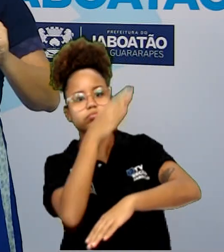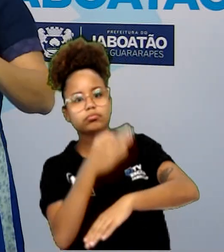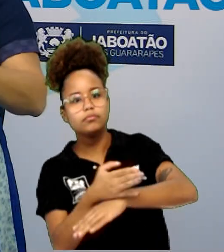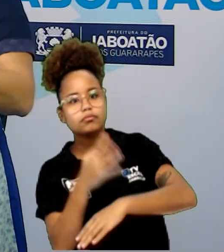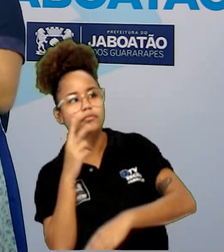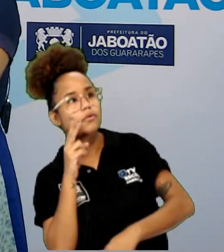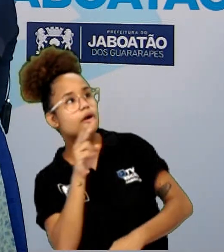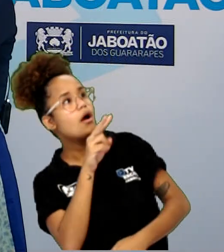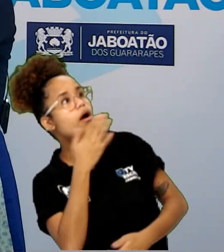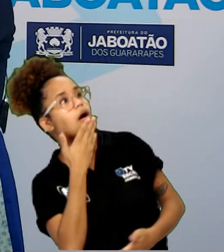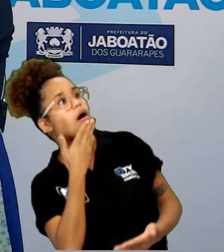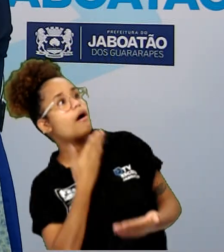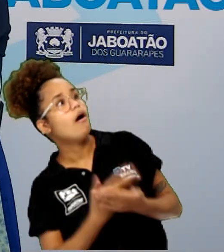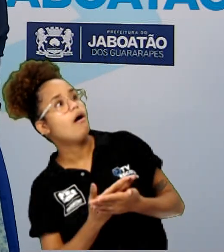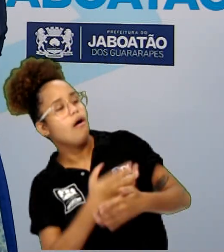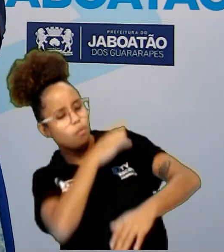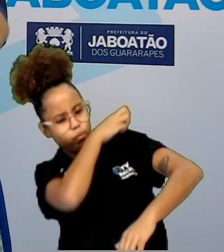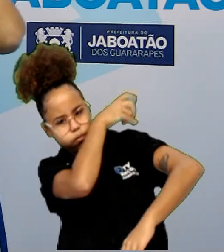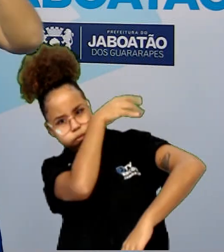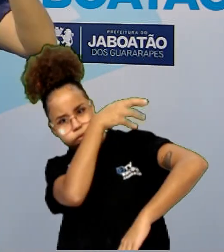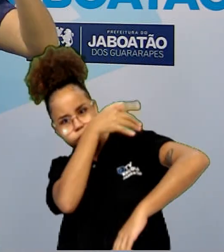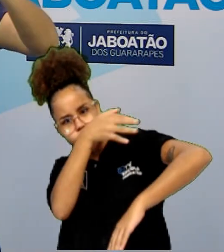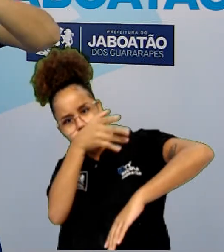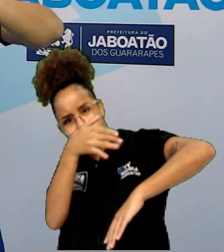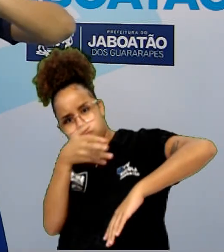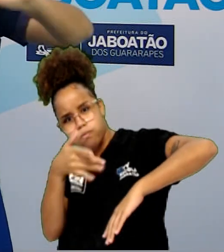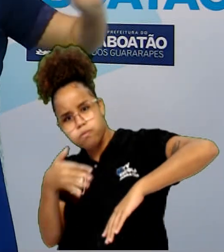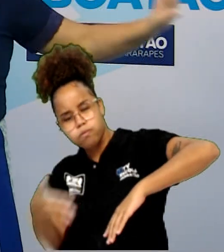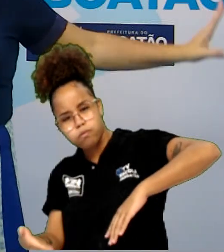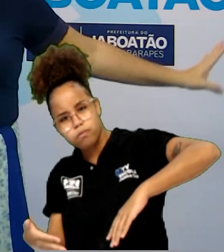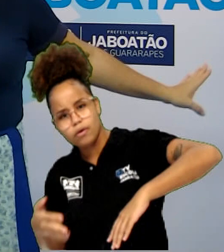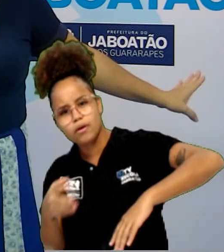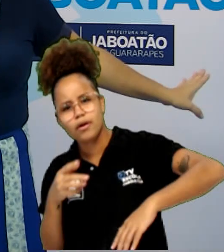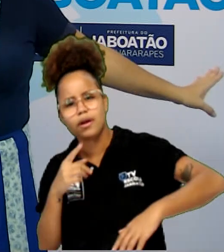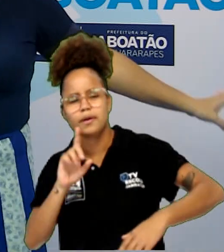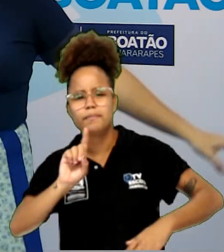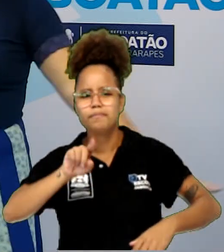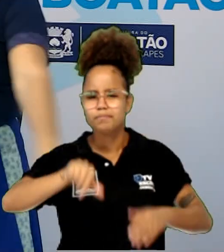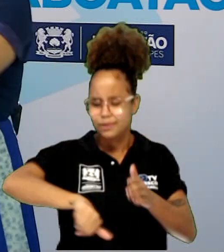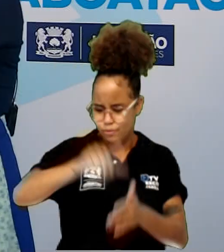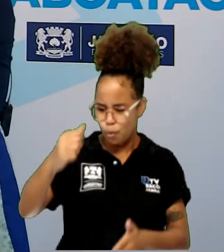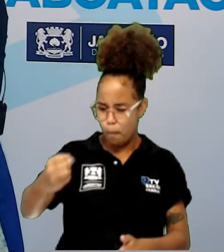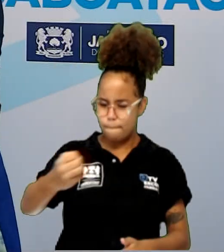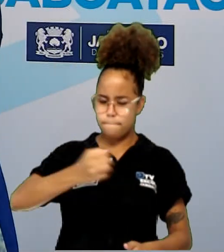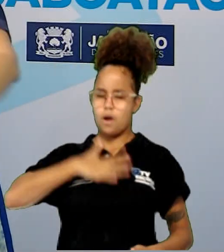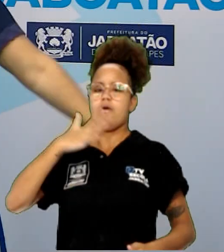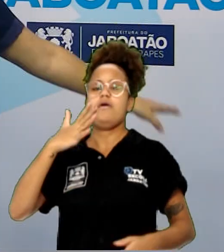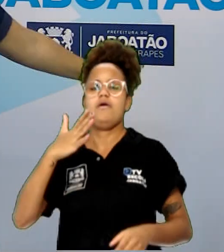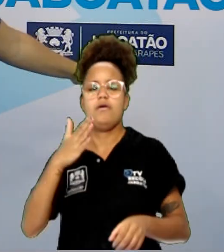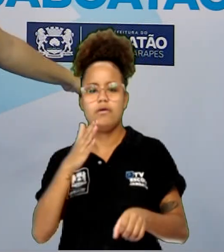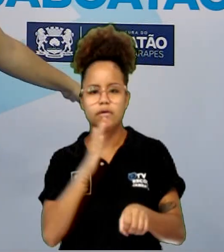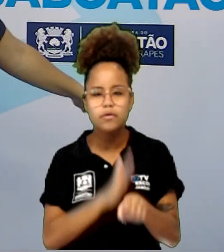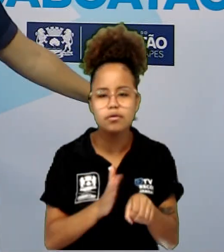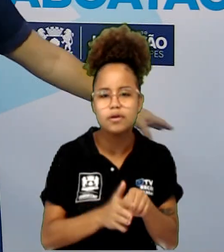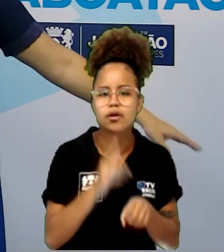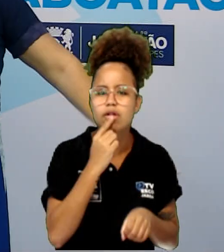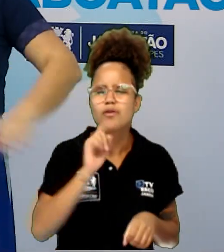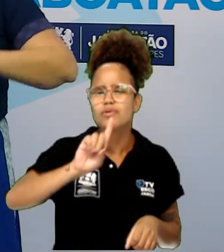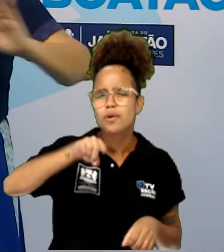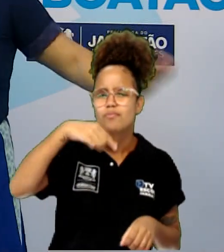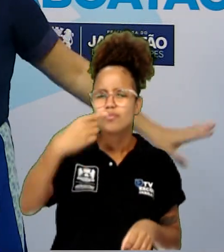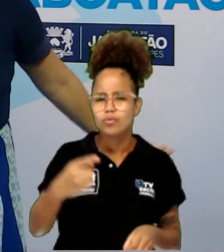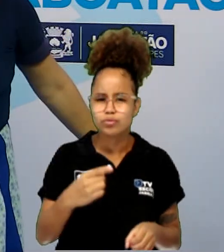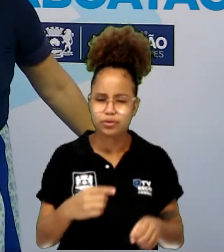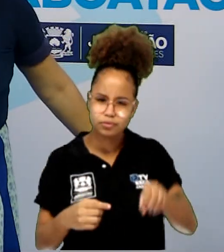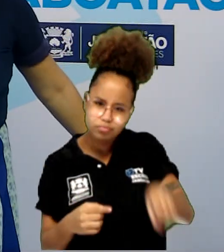eis que vem descendo aquela cena estranha. Primeiro ela foi logo atingida por uma beterraba, depois foi tomate